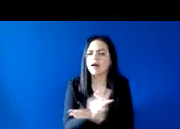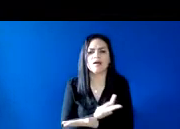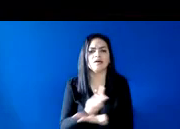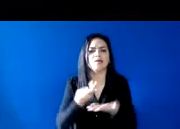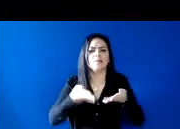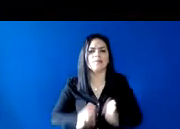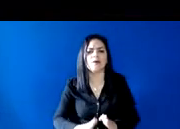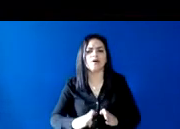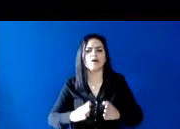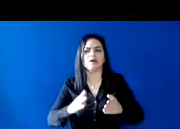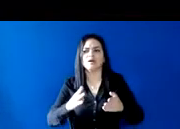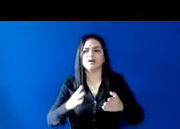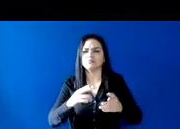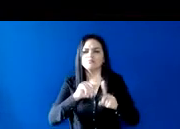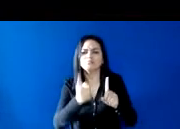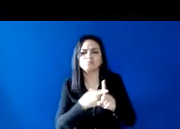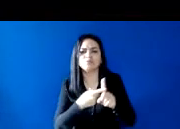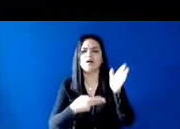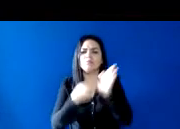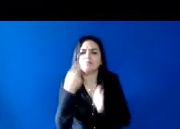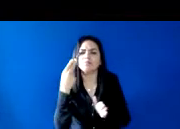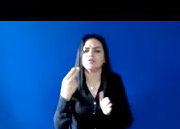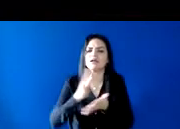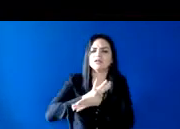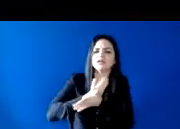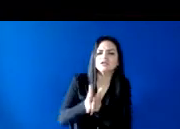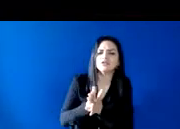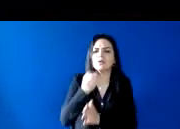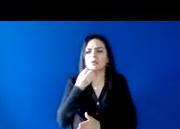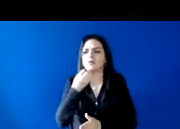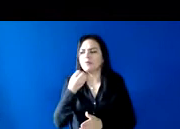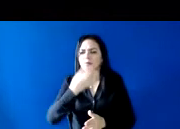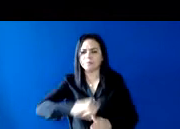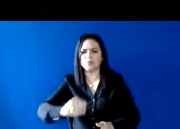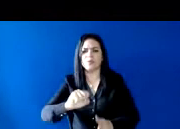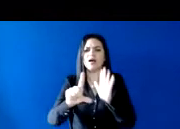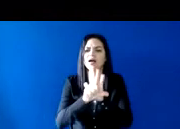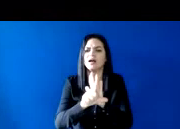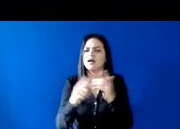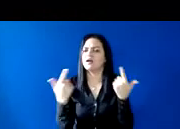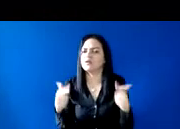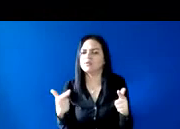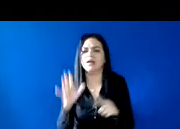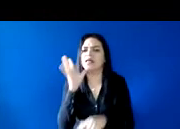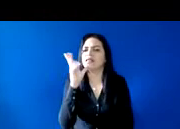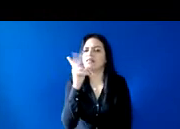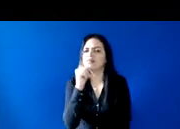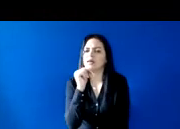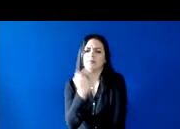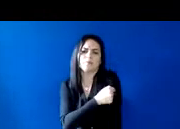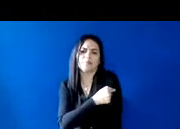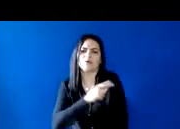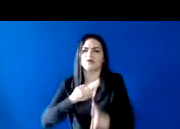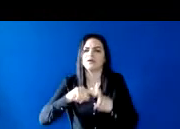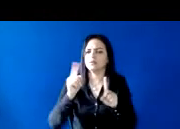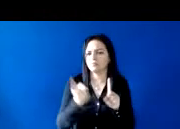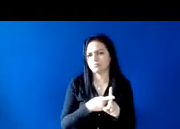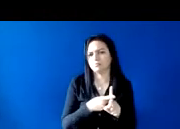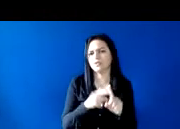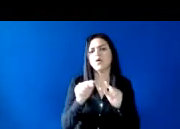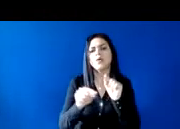nascimento, pelas discriminações, pelo pouco acesso ao aborto legal e pela demora na vacinação das gestantes. Isso